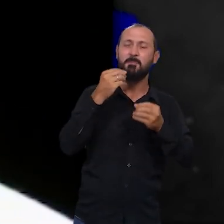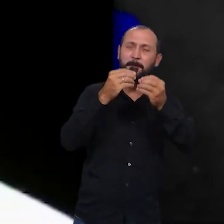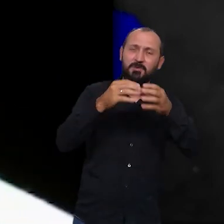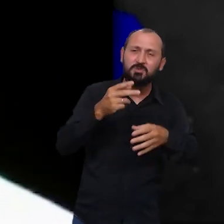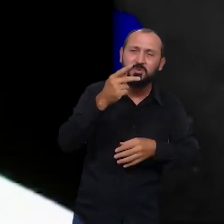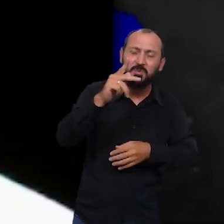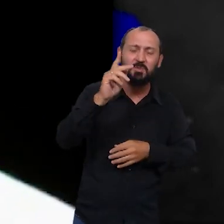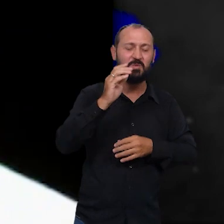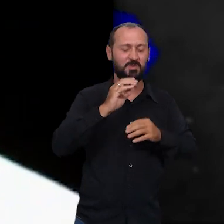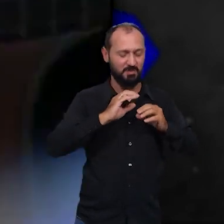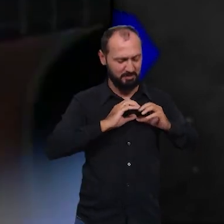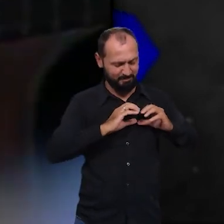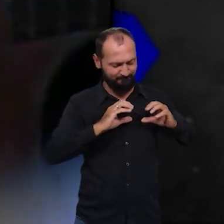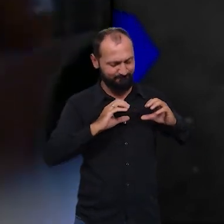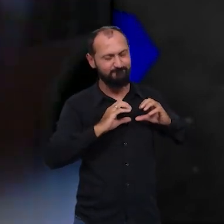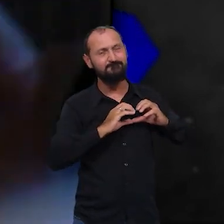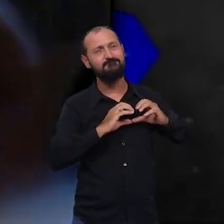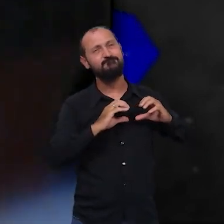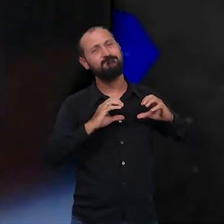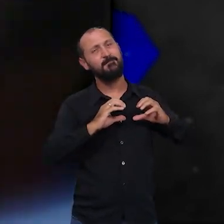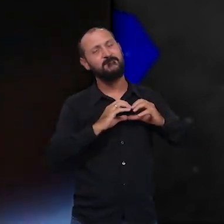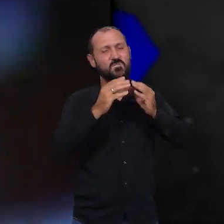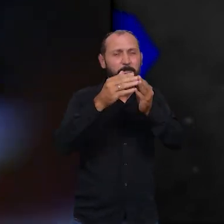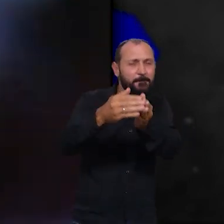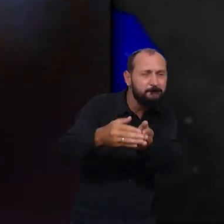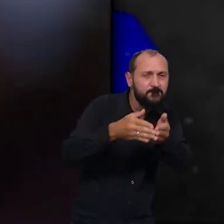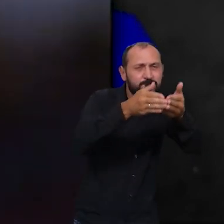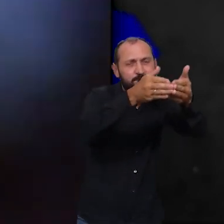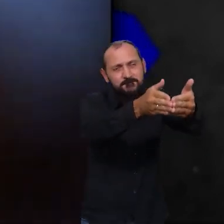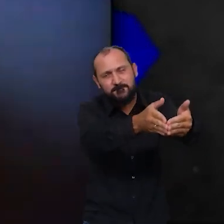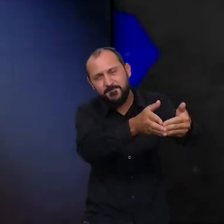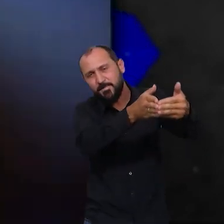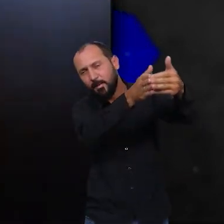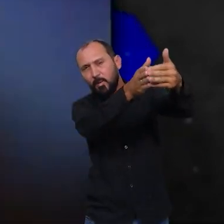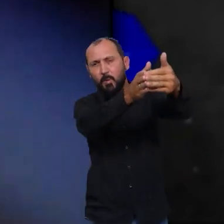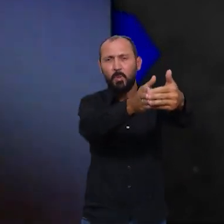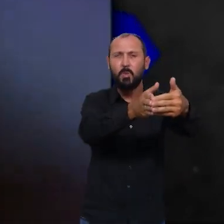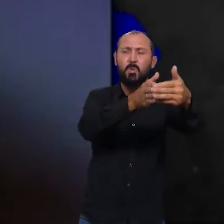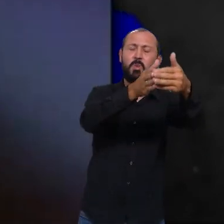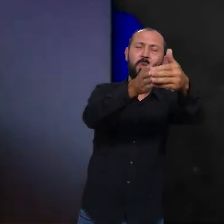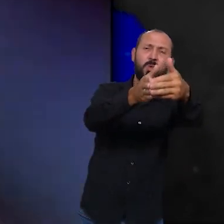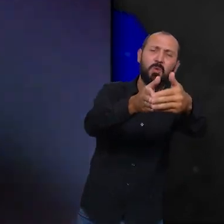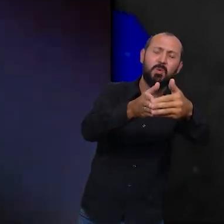se ela vai magoada, eu bem sei que tem razão.